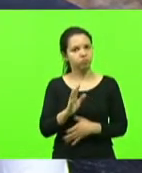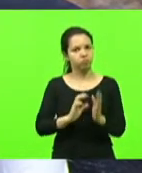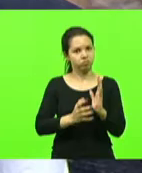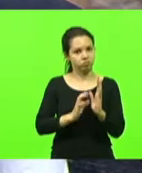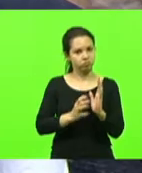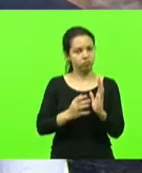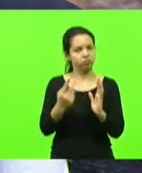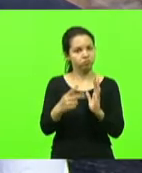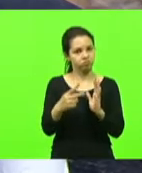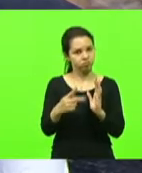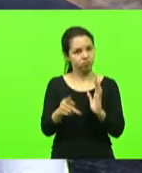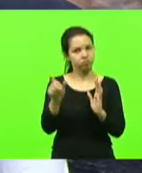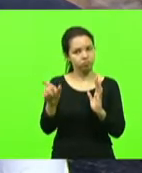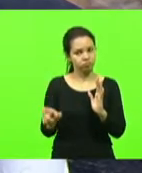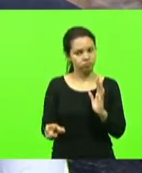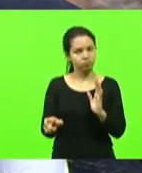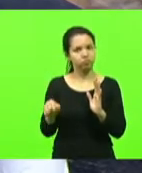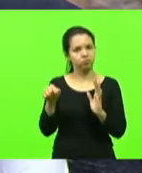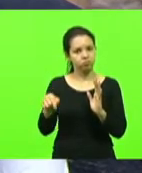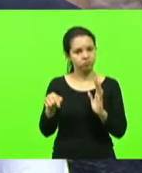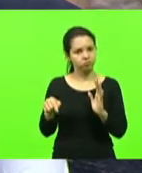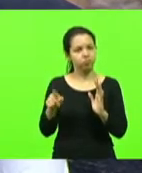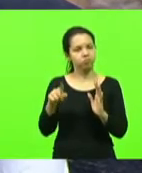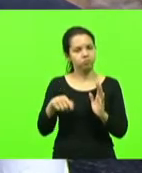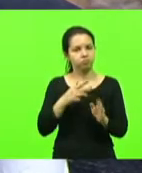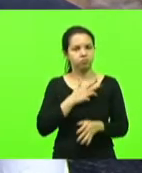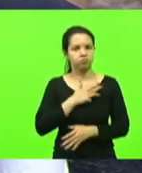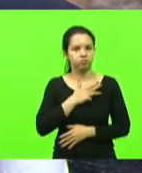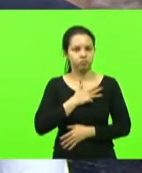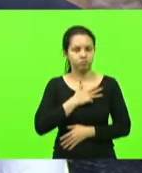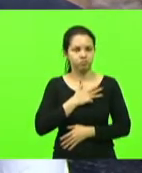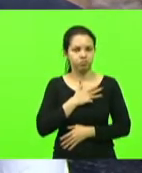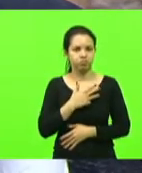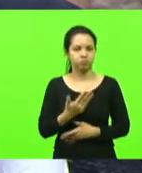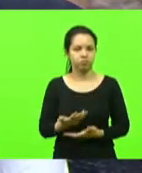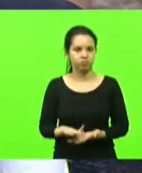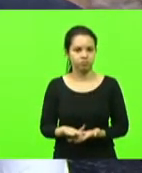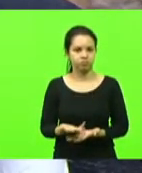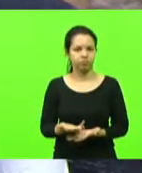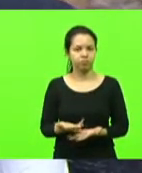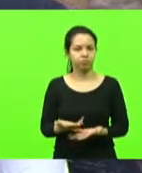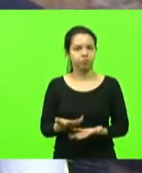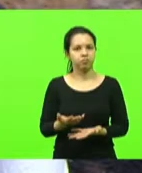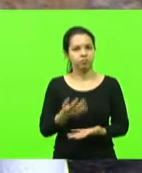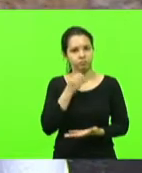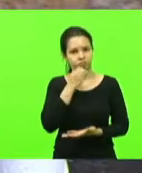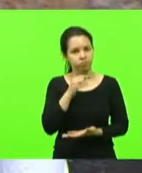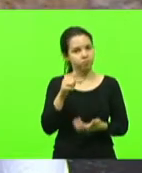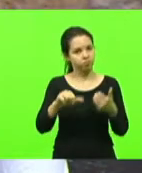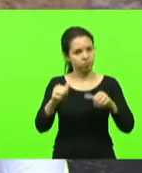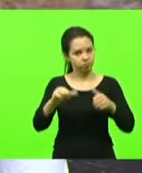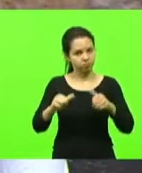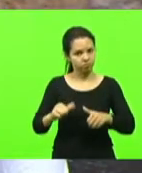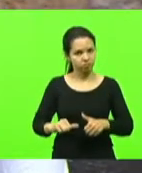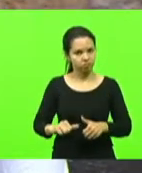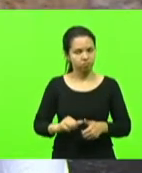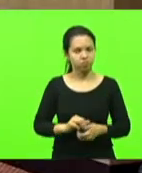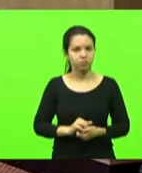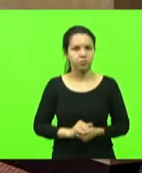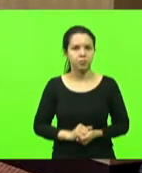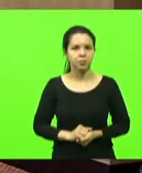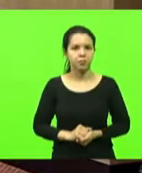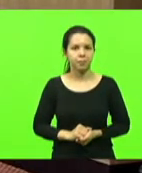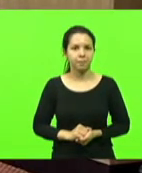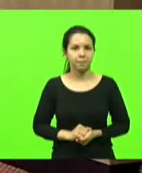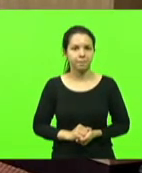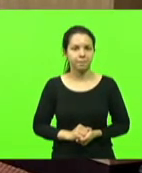que do sujeito aqui, que em questão aqui, que é o Lula. Tá? Então, eu gostaria que fosse pedido isso aí do senhor ali, que fosse avaliado dessa forma. Ok, questão deputado.